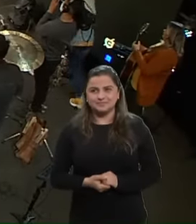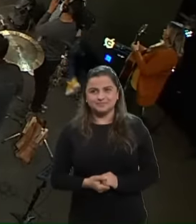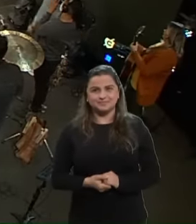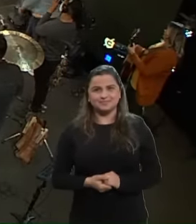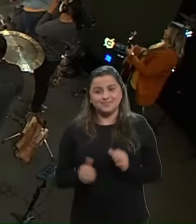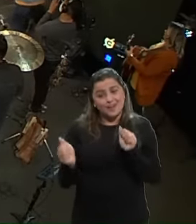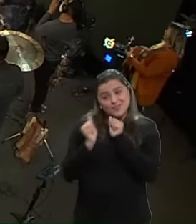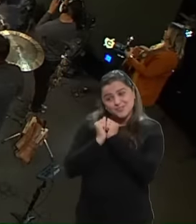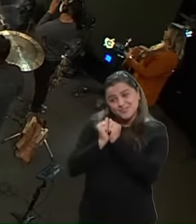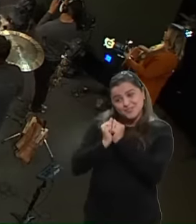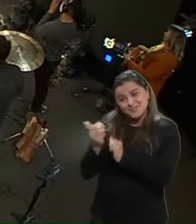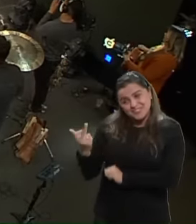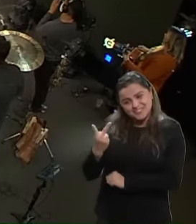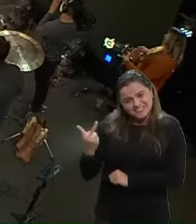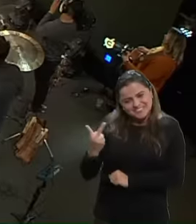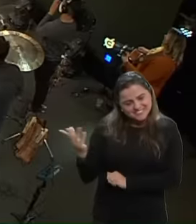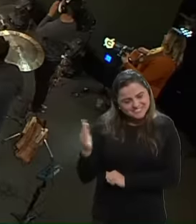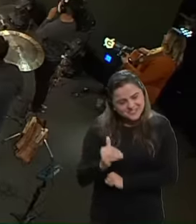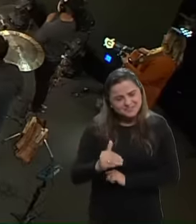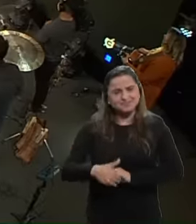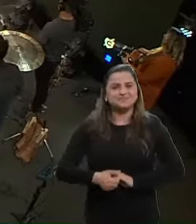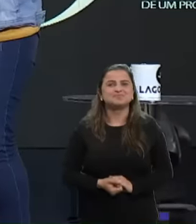Estamos juntos.